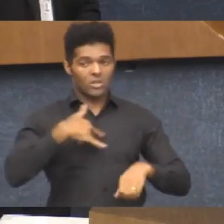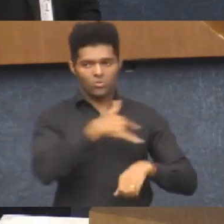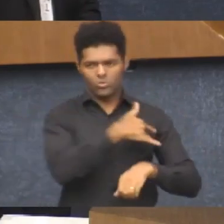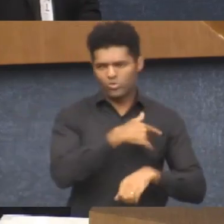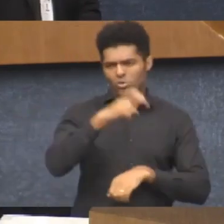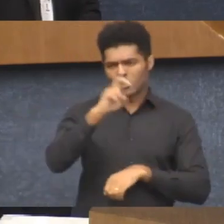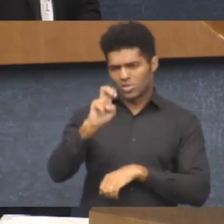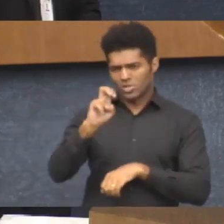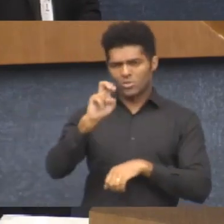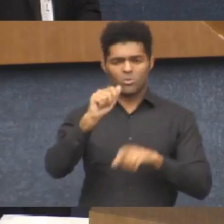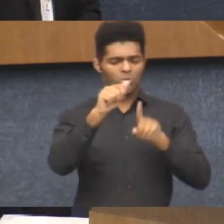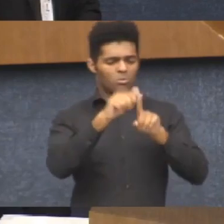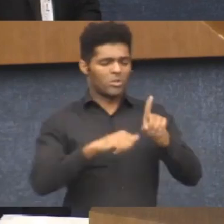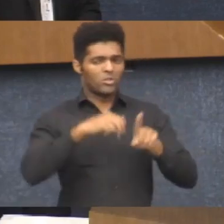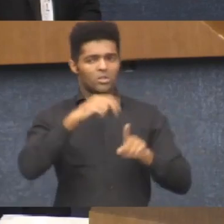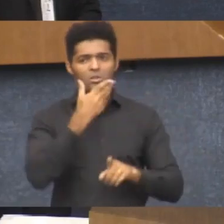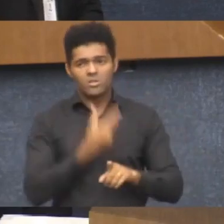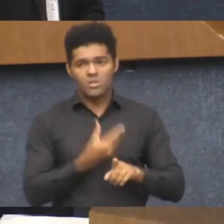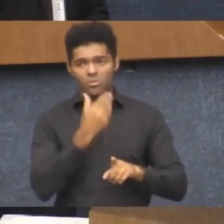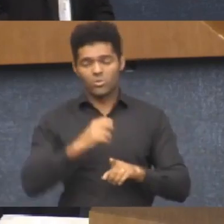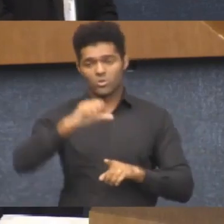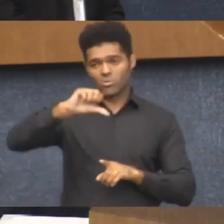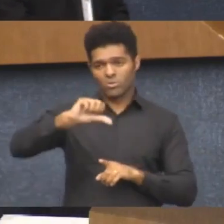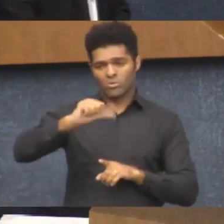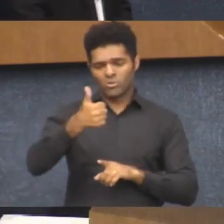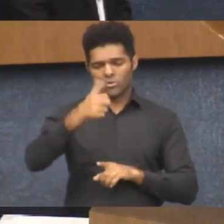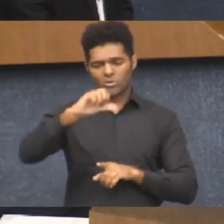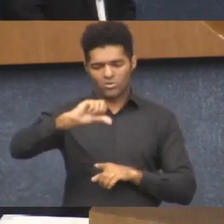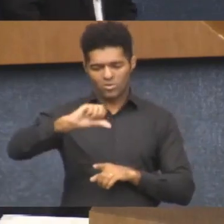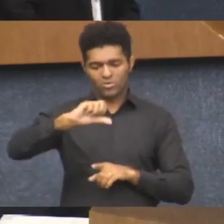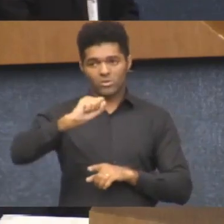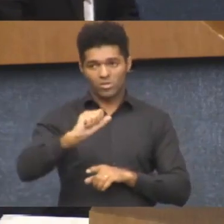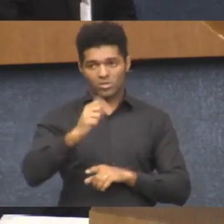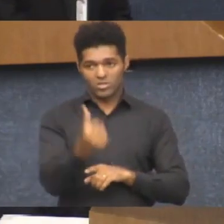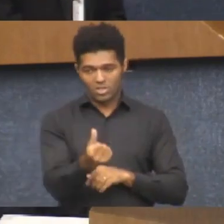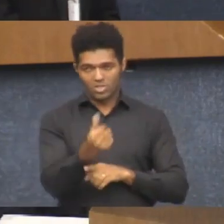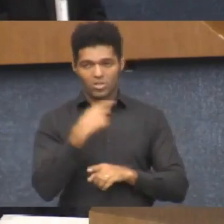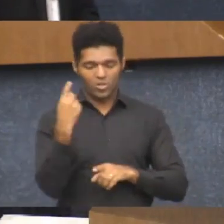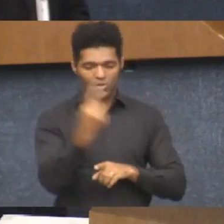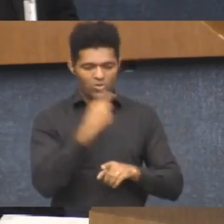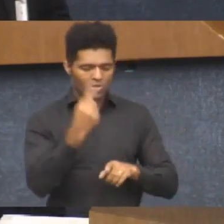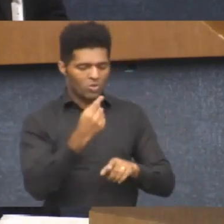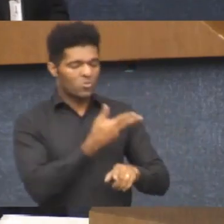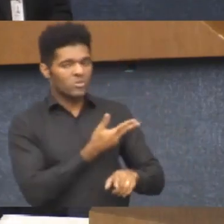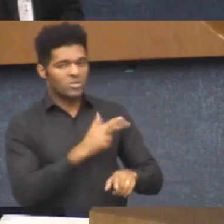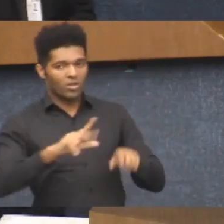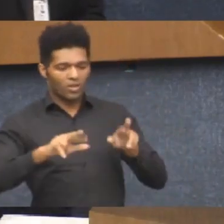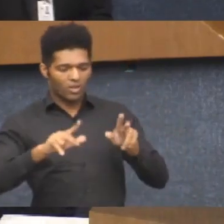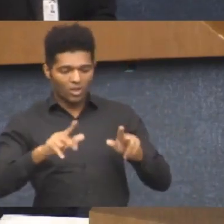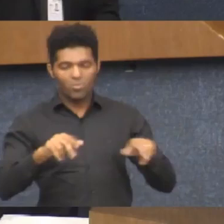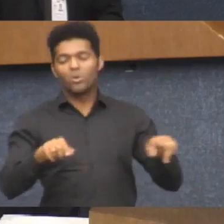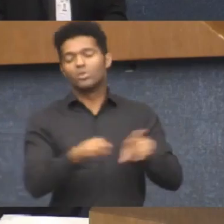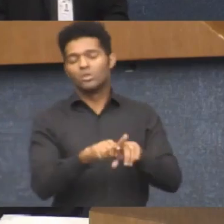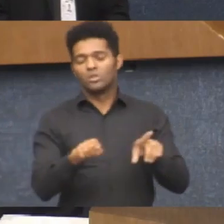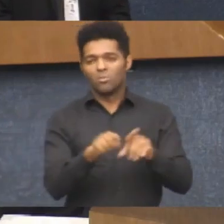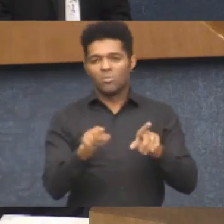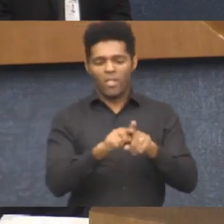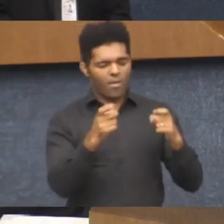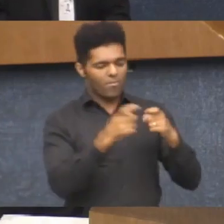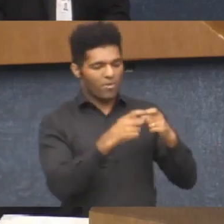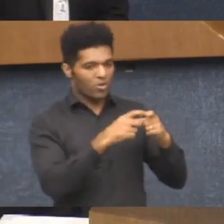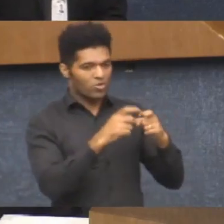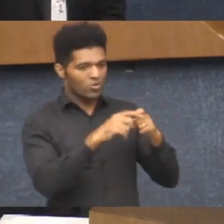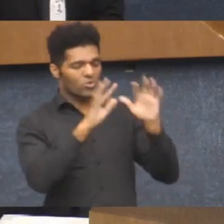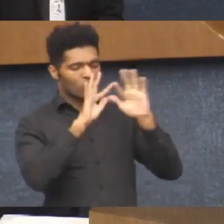de dezembro de 1986. Né? Então, nós somos irmãos siameses, né? Médicos e médicas de família,